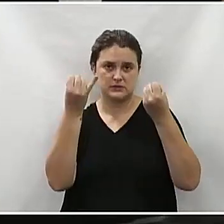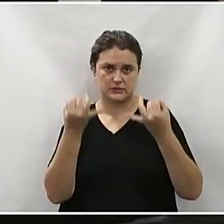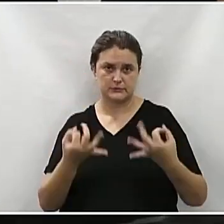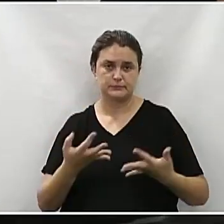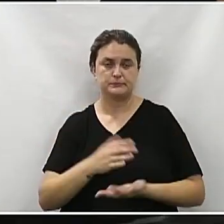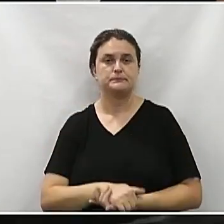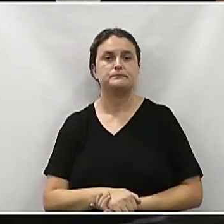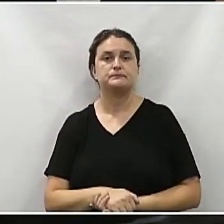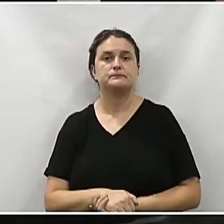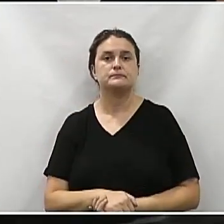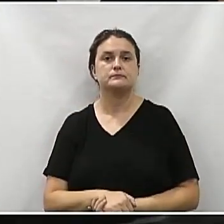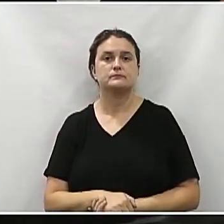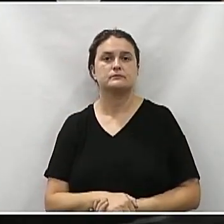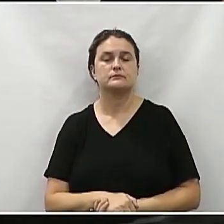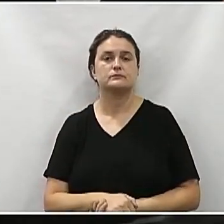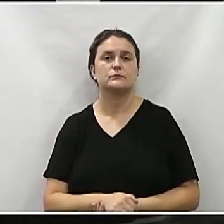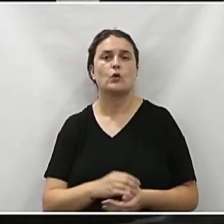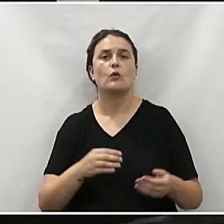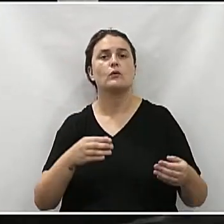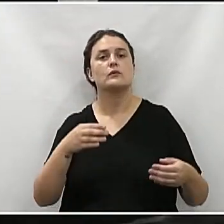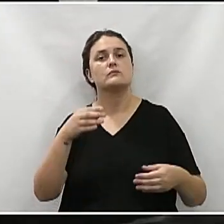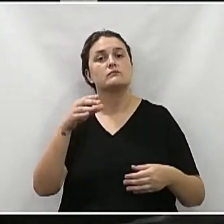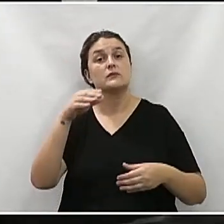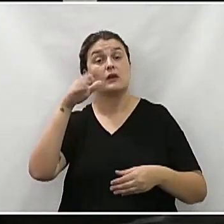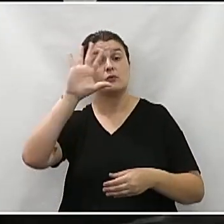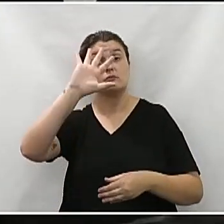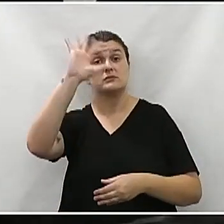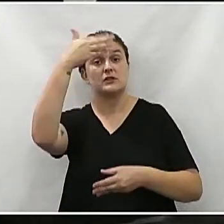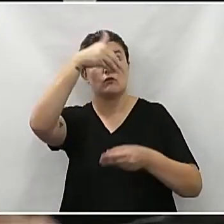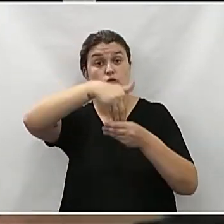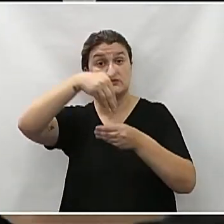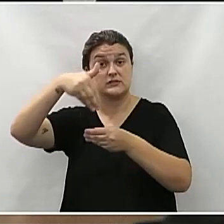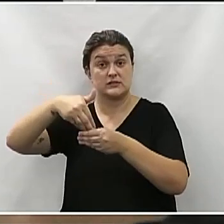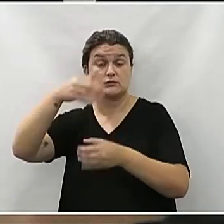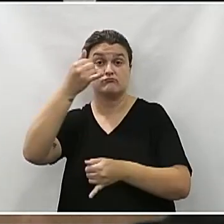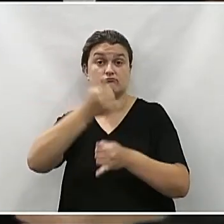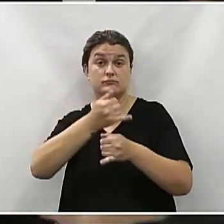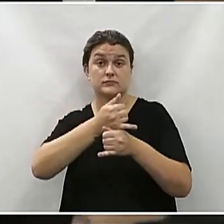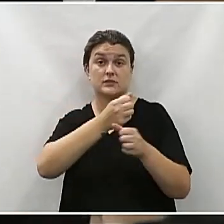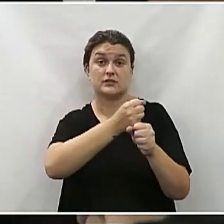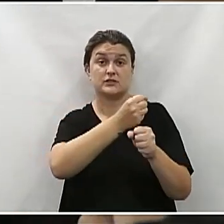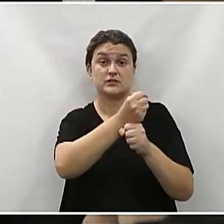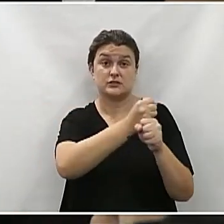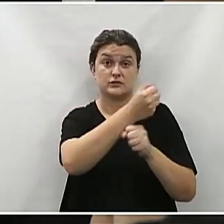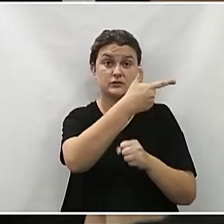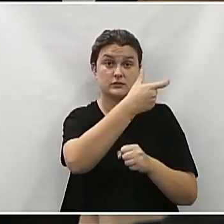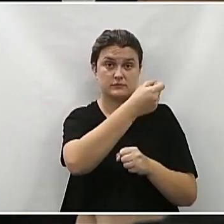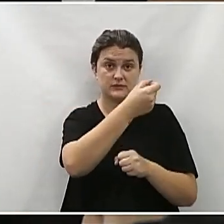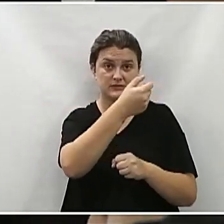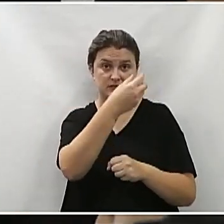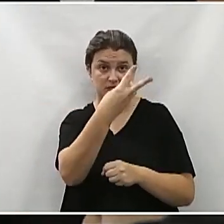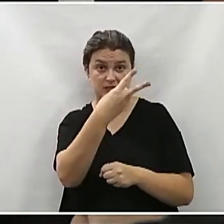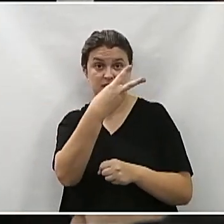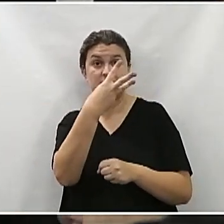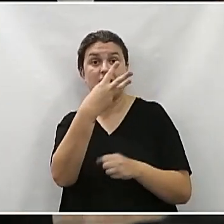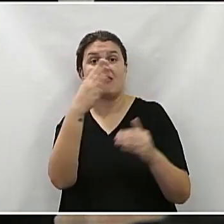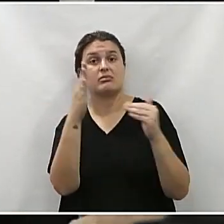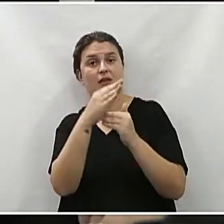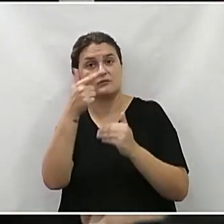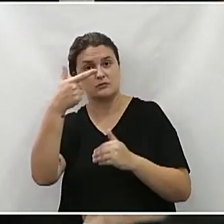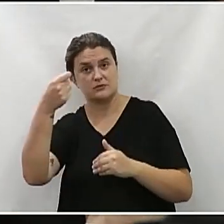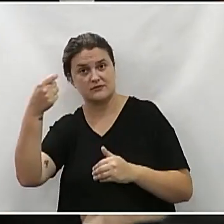edital de convocação das eleições da diretoria de gestão 2023-2027 o presidente